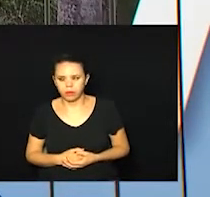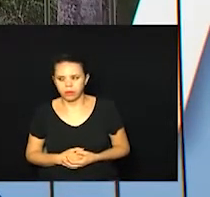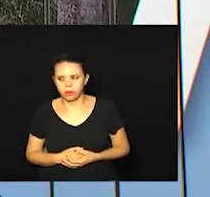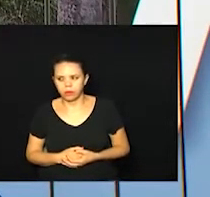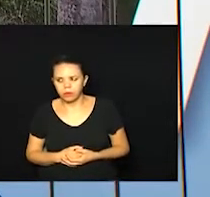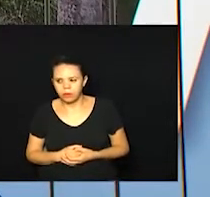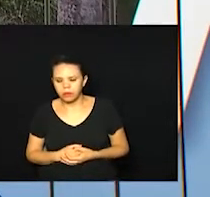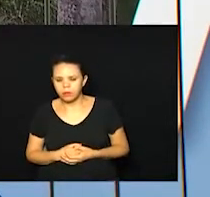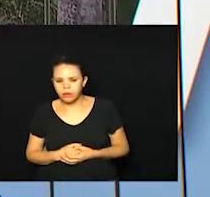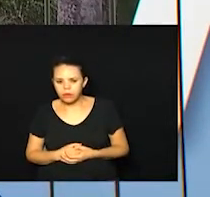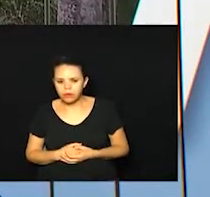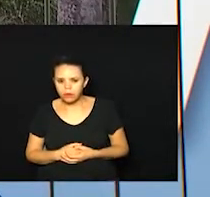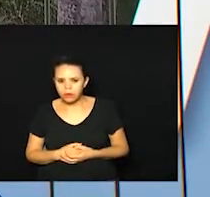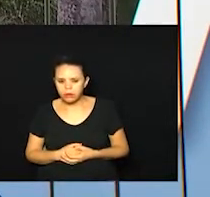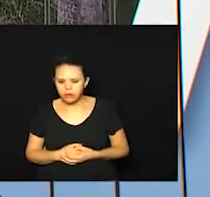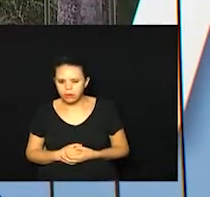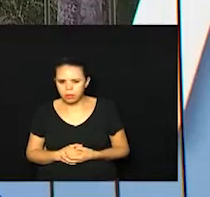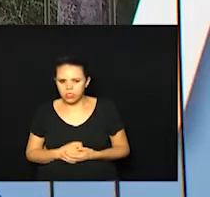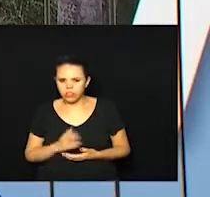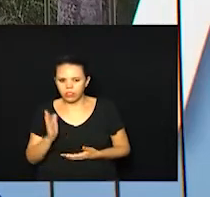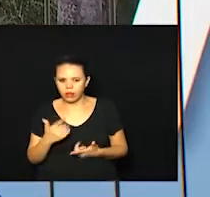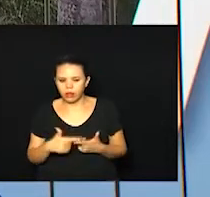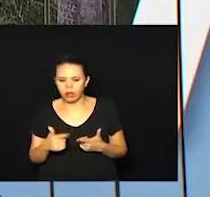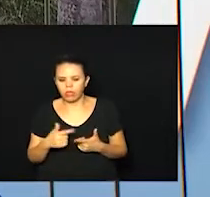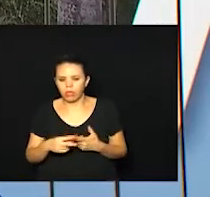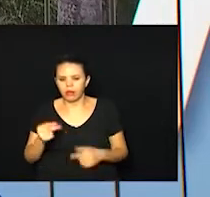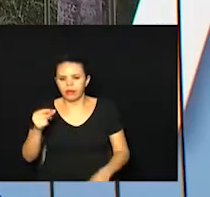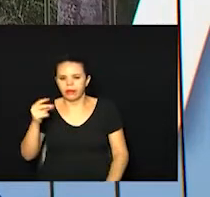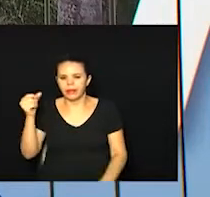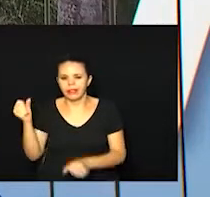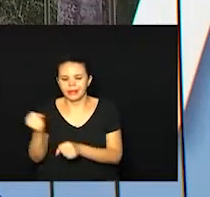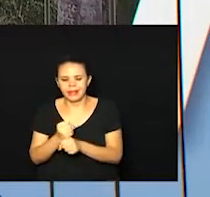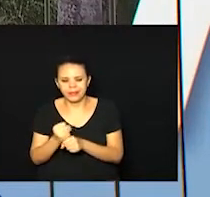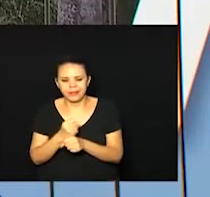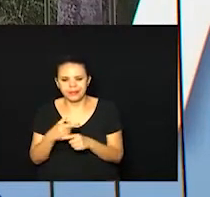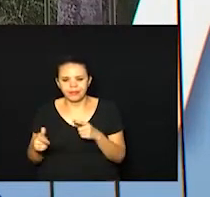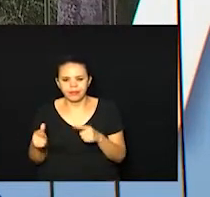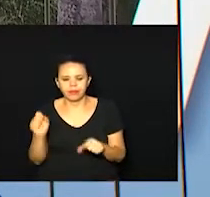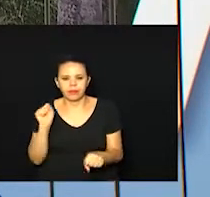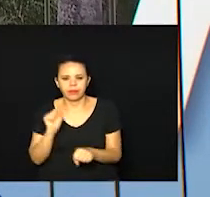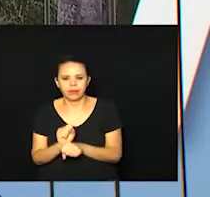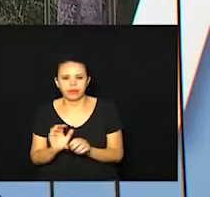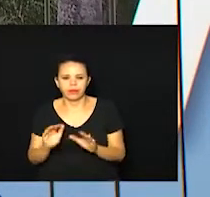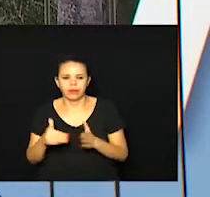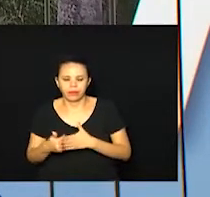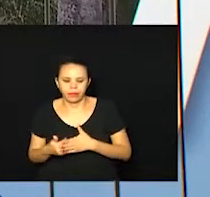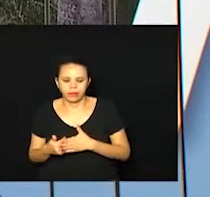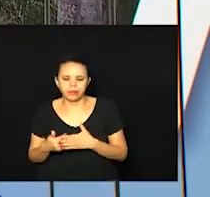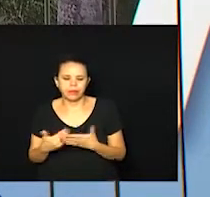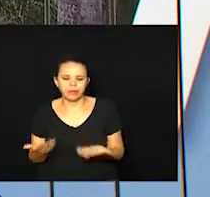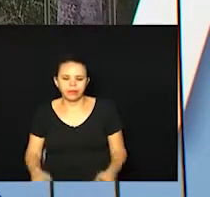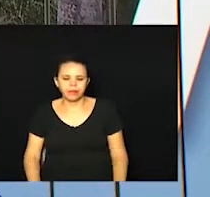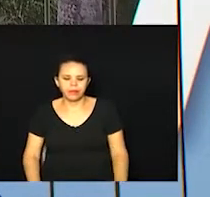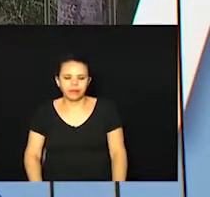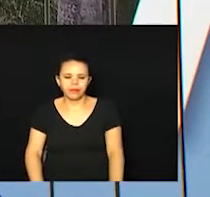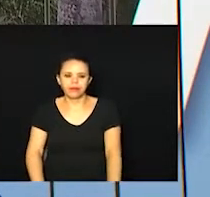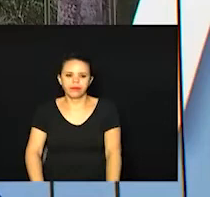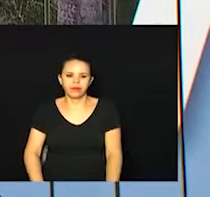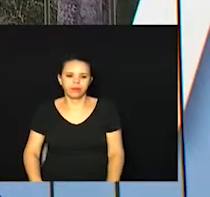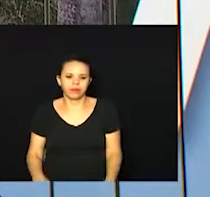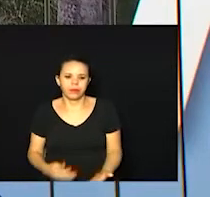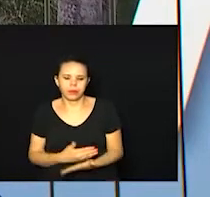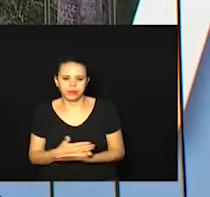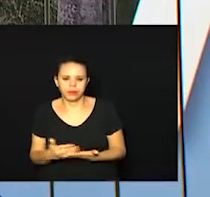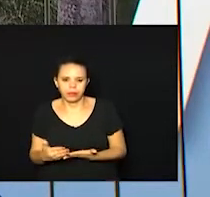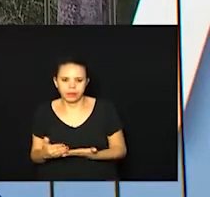O prédio estava já comprometido há alguns anos. Houve uma interdição e... Iniciaram-se,